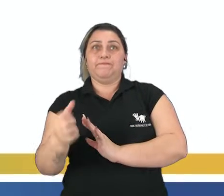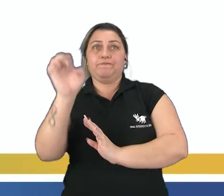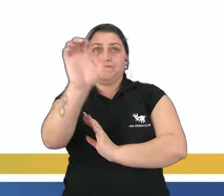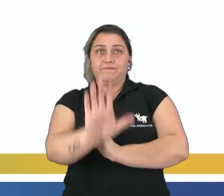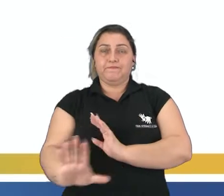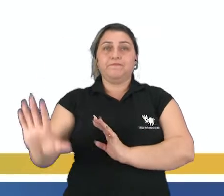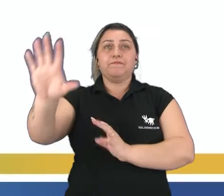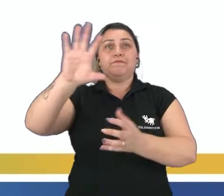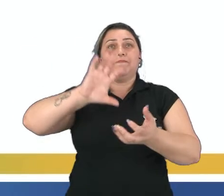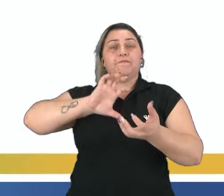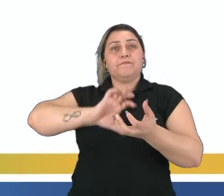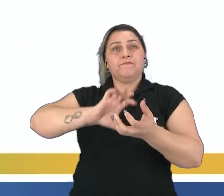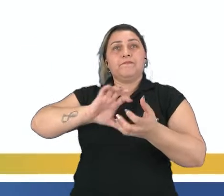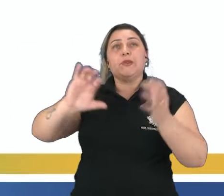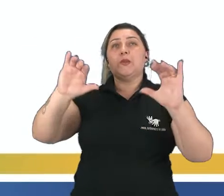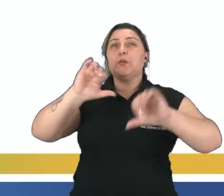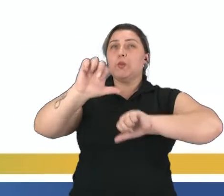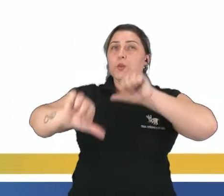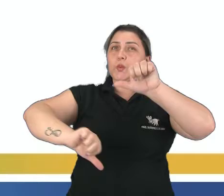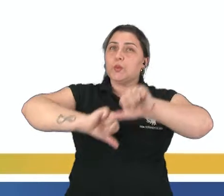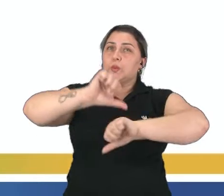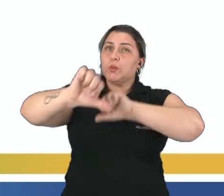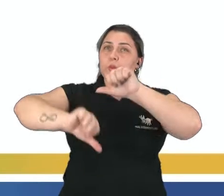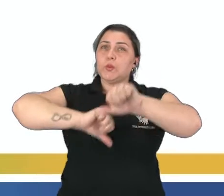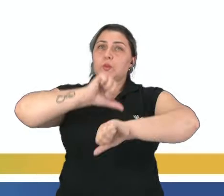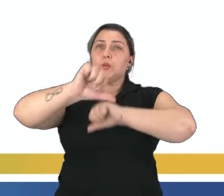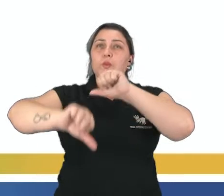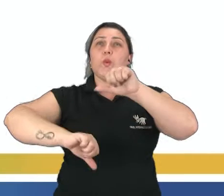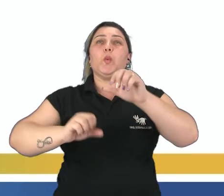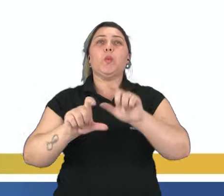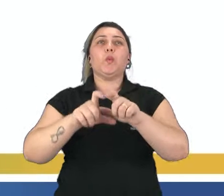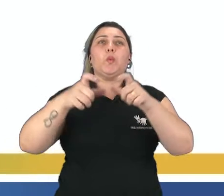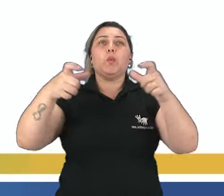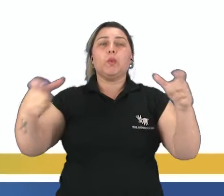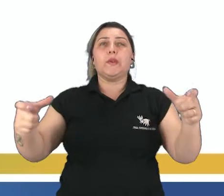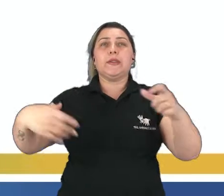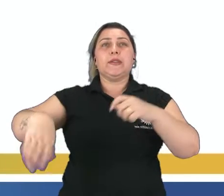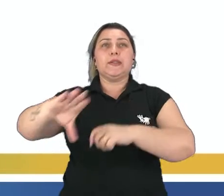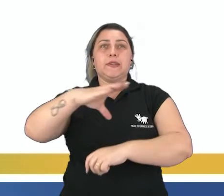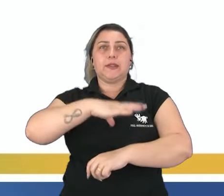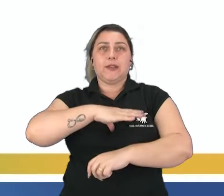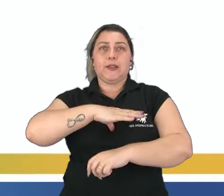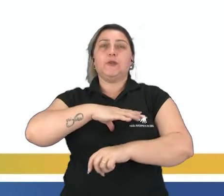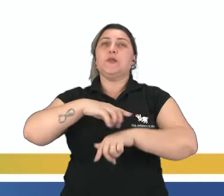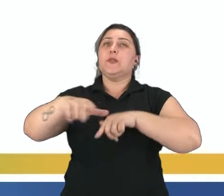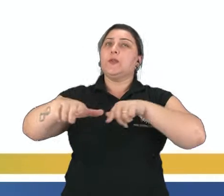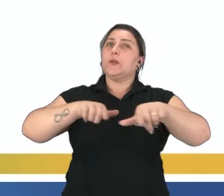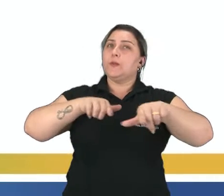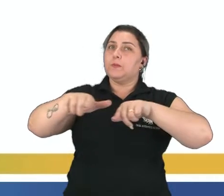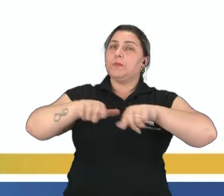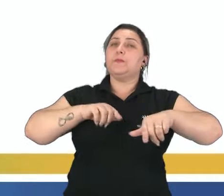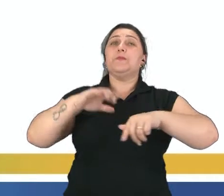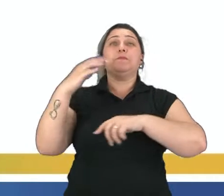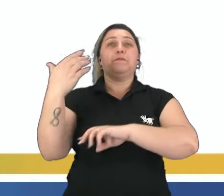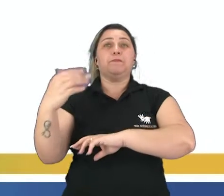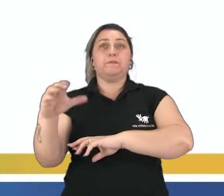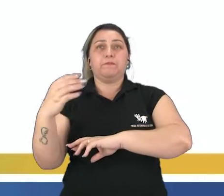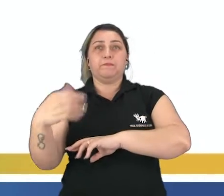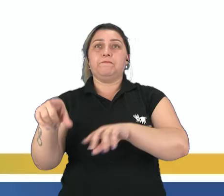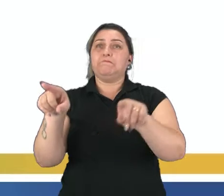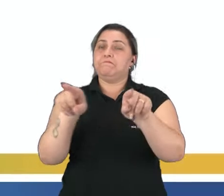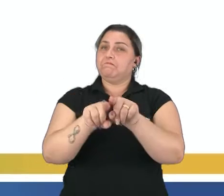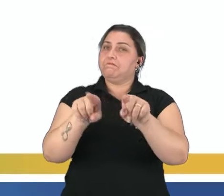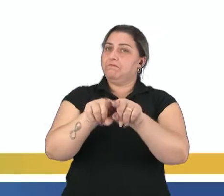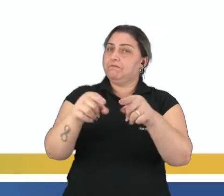Europa Ocidental sofreu diversas transformações que promoveram o crescimento das cidades, das atividades comerciais e também